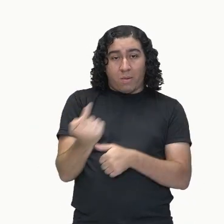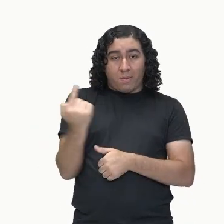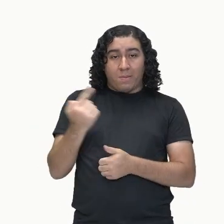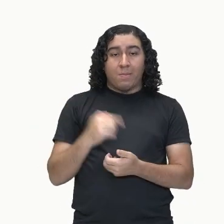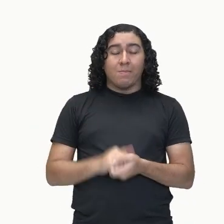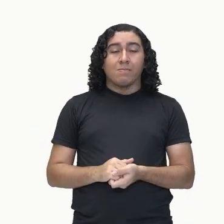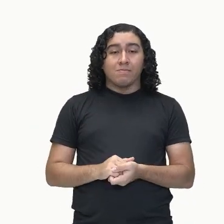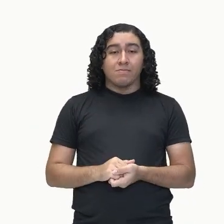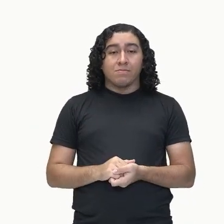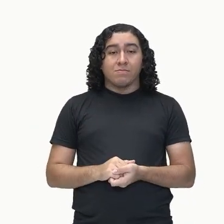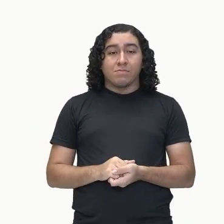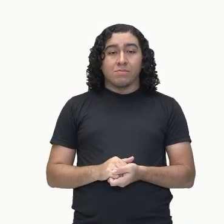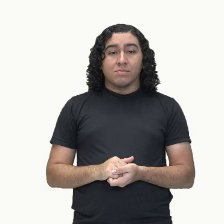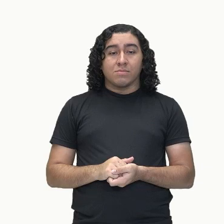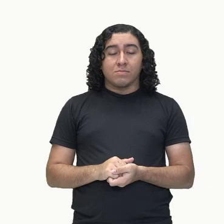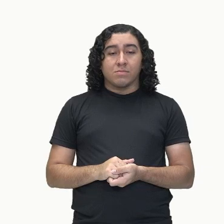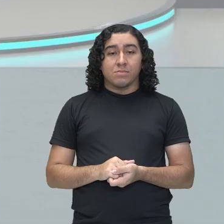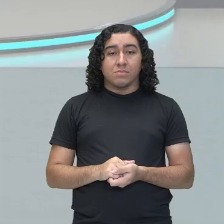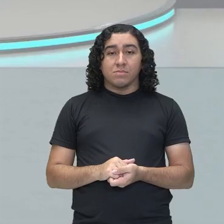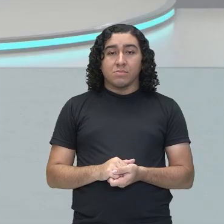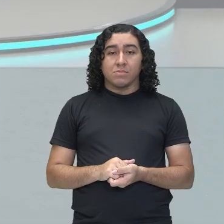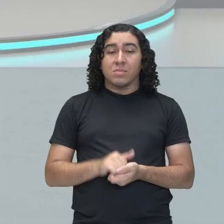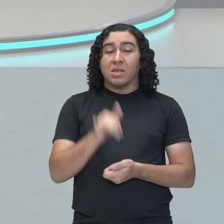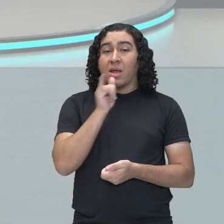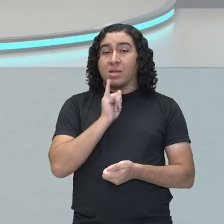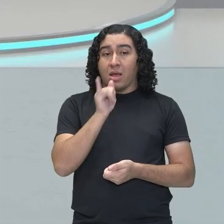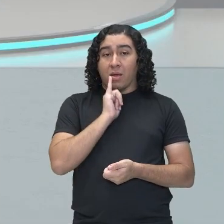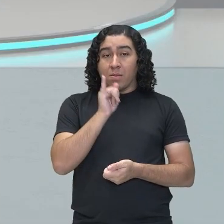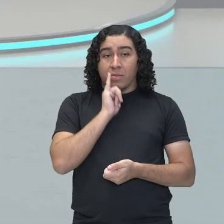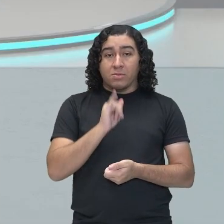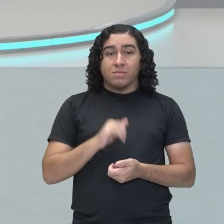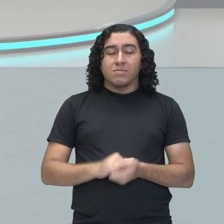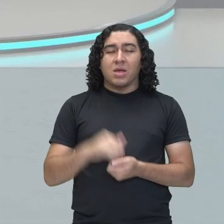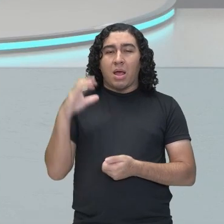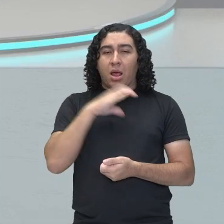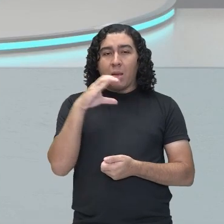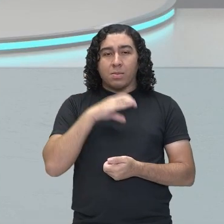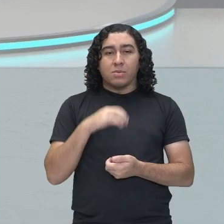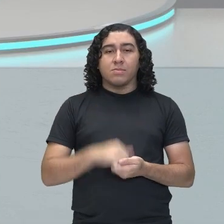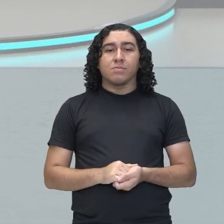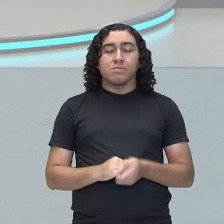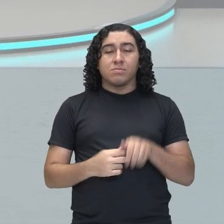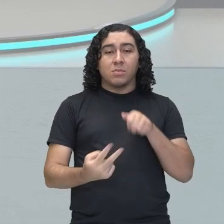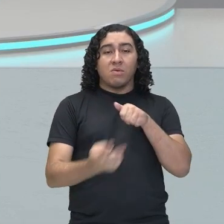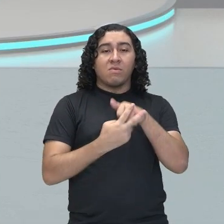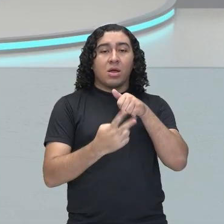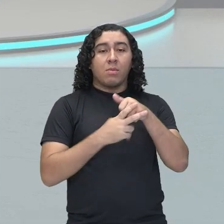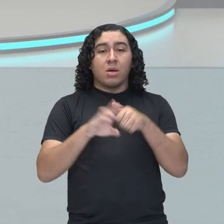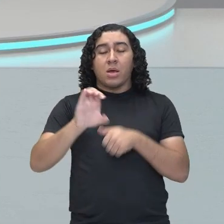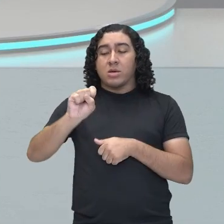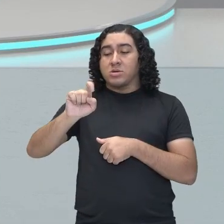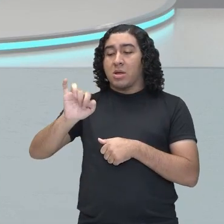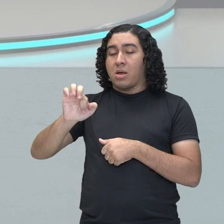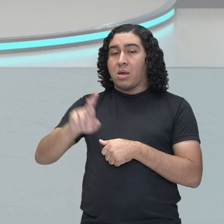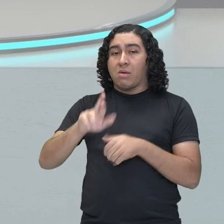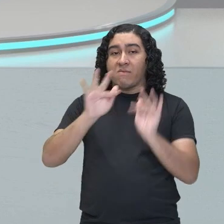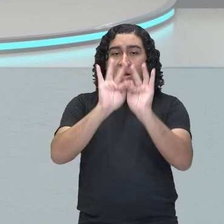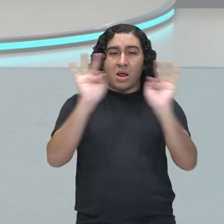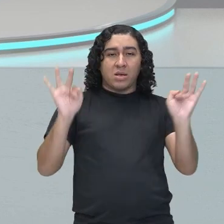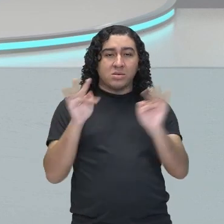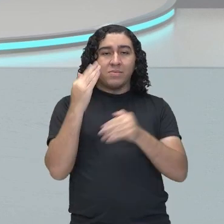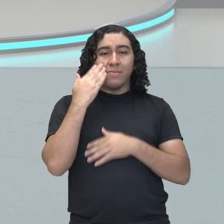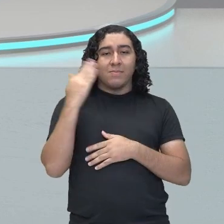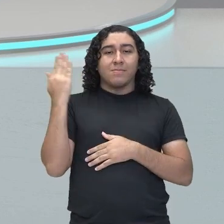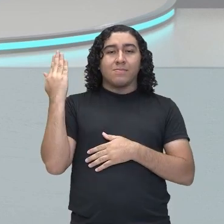exemplos Professor Sim vamos aqui comigo temos um exemplo rapidinho o verbo estar Espero que esteem felizes